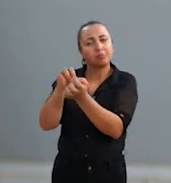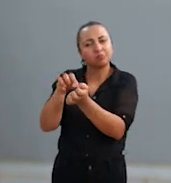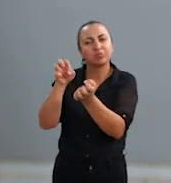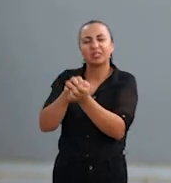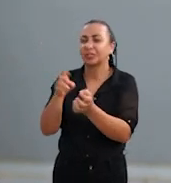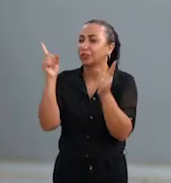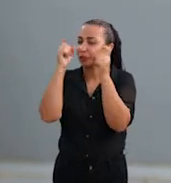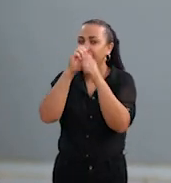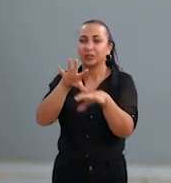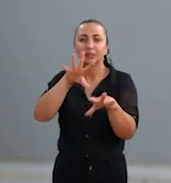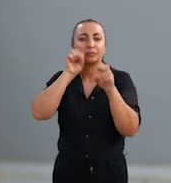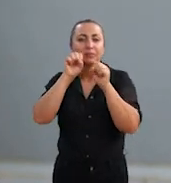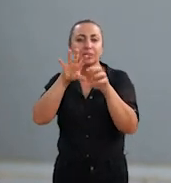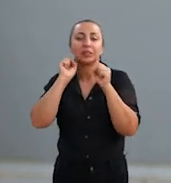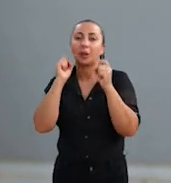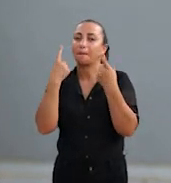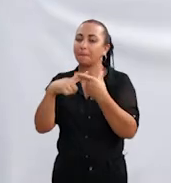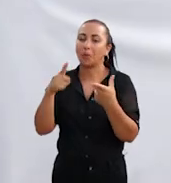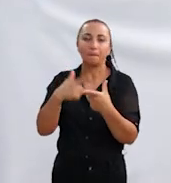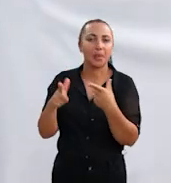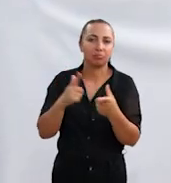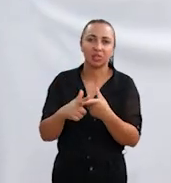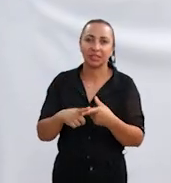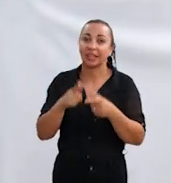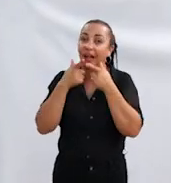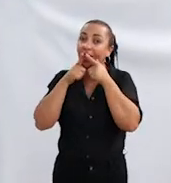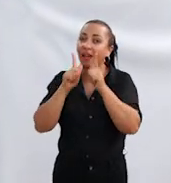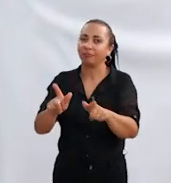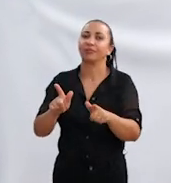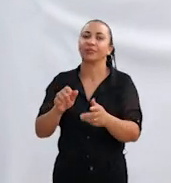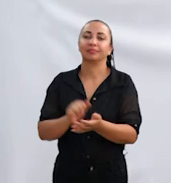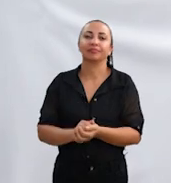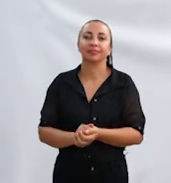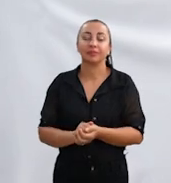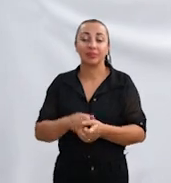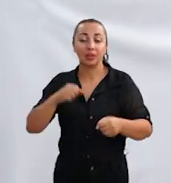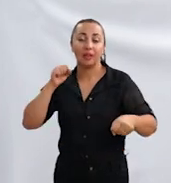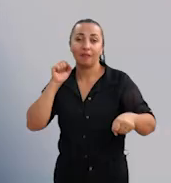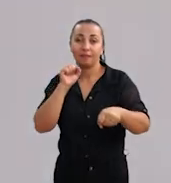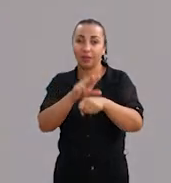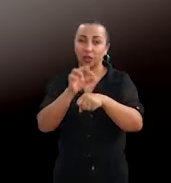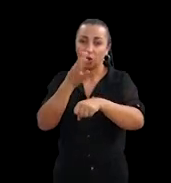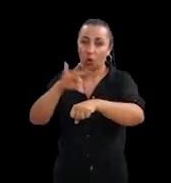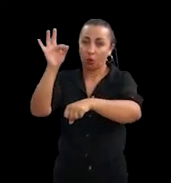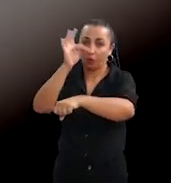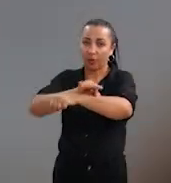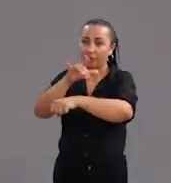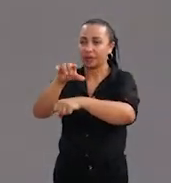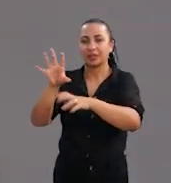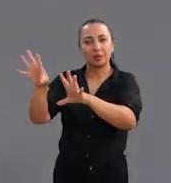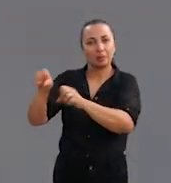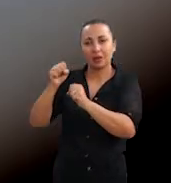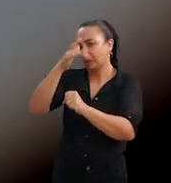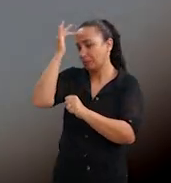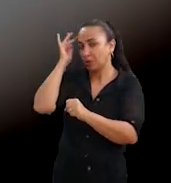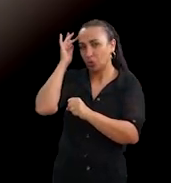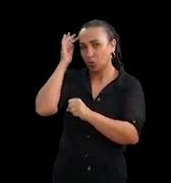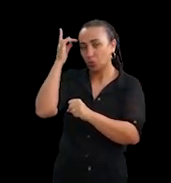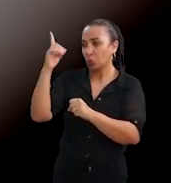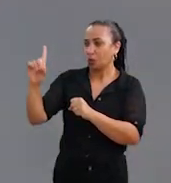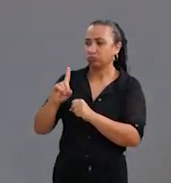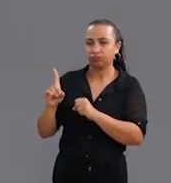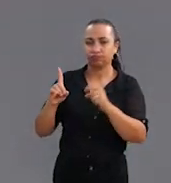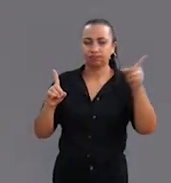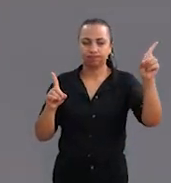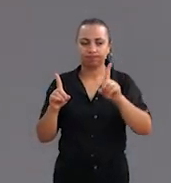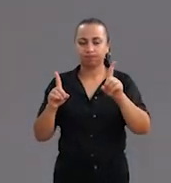e a respiração com muito problema, né? A leishmaniose é uma doença vetorial, ou seja, você não pega de uma pessoa para